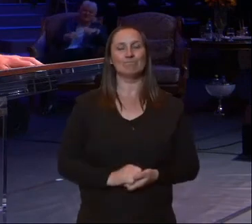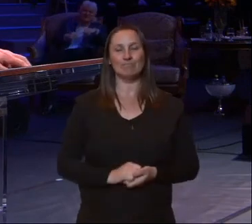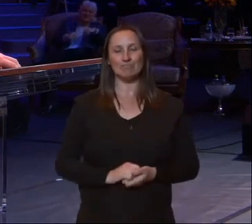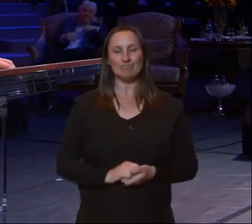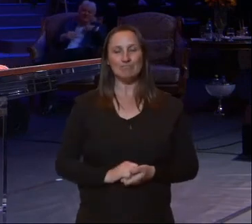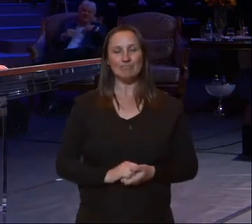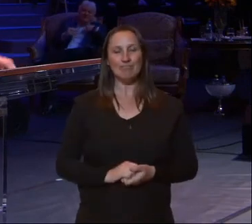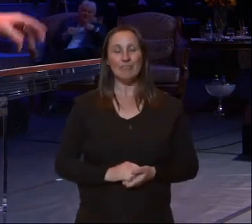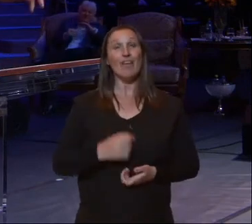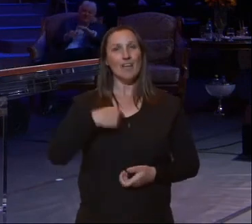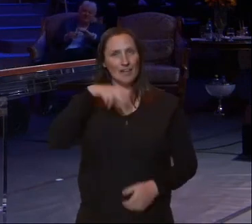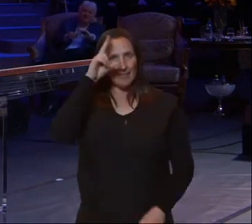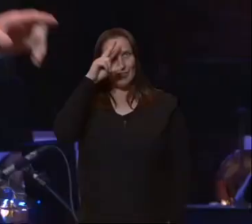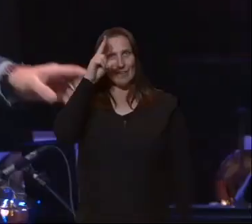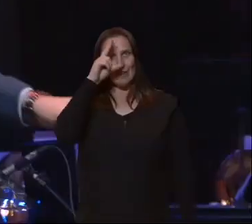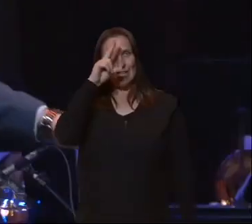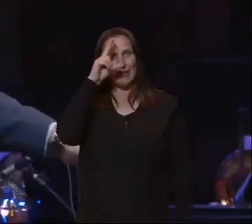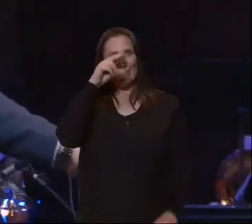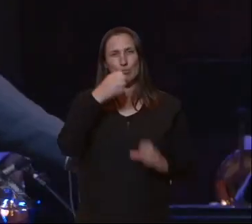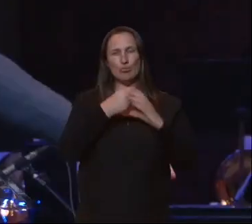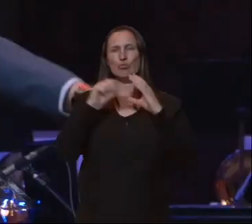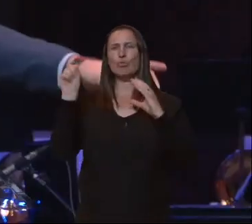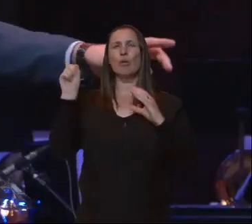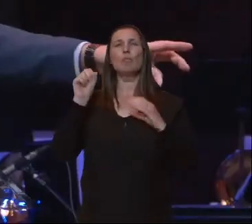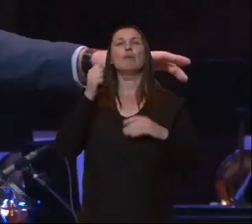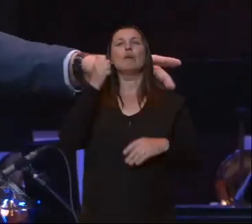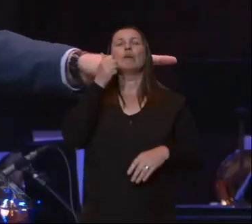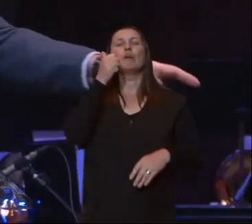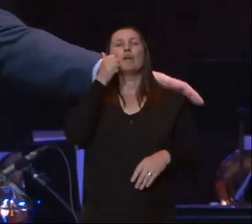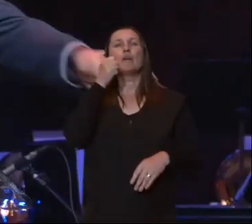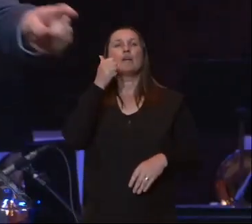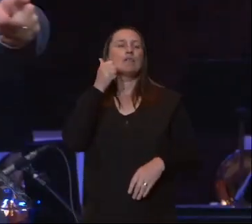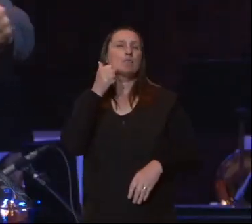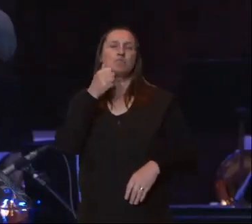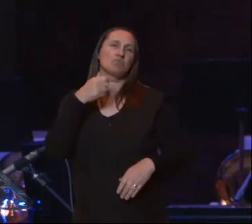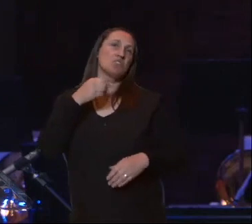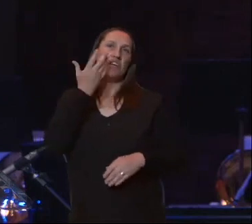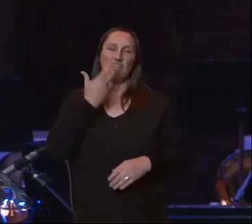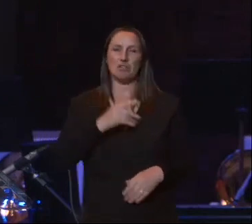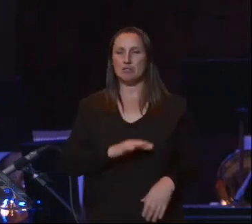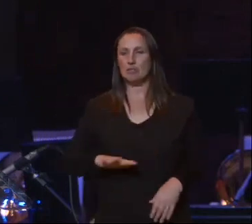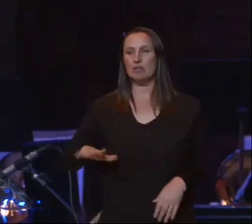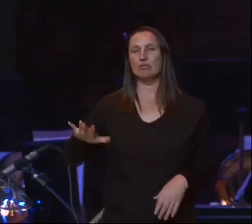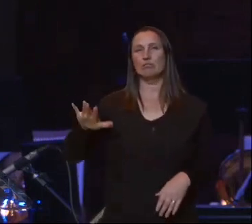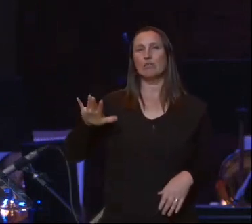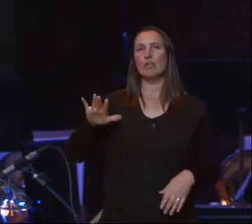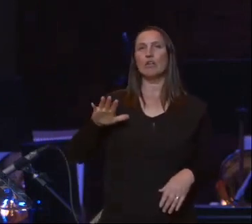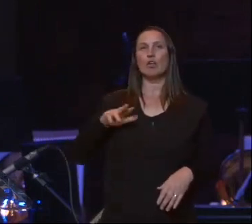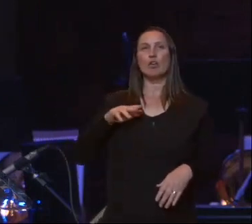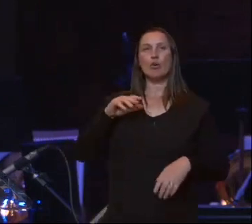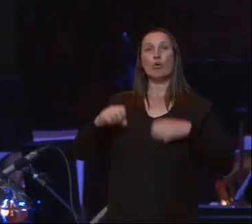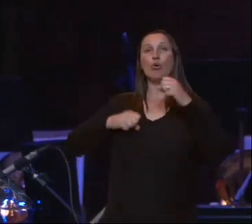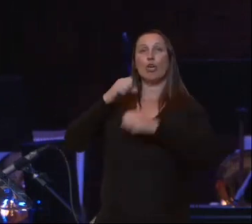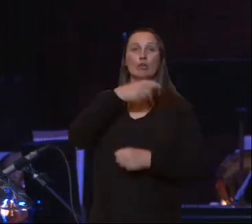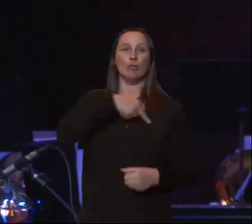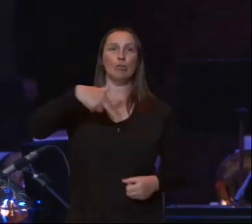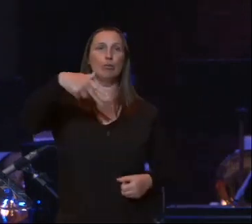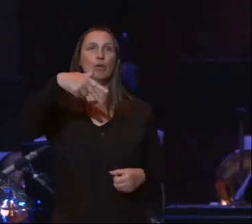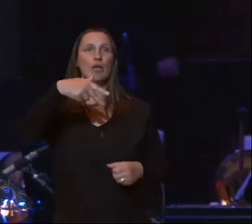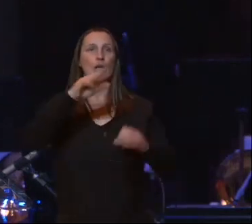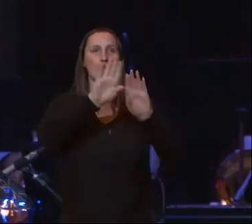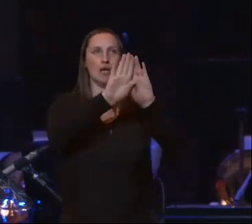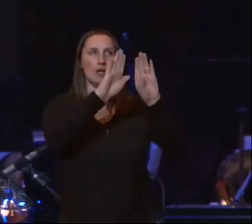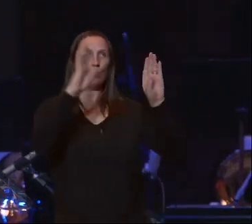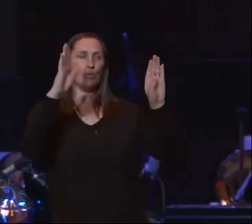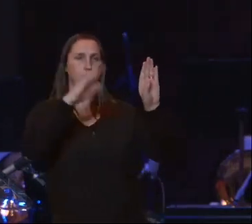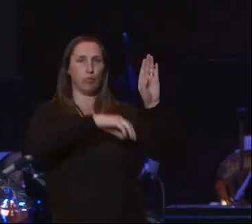Também lembro, um dia no shopping, a criança correndo assim, na minha frente, abre o elevador, ela entra, fecha a porta. A